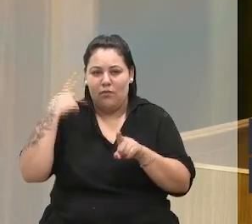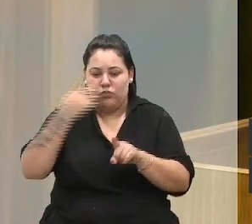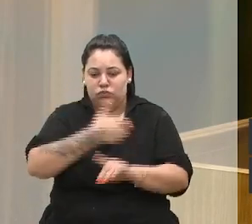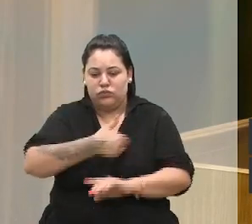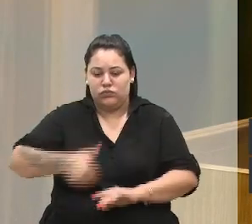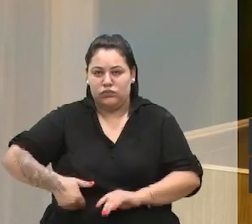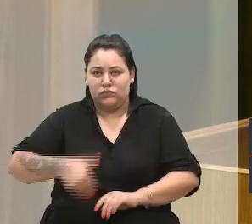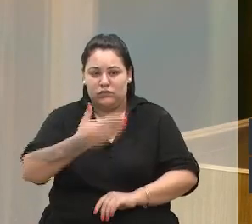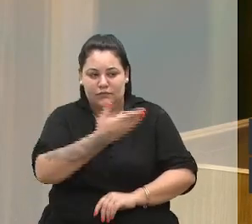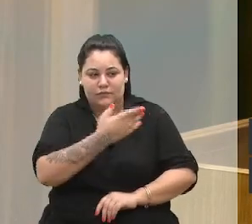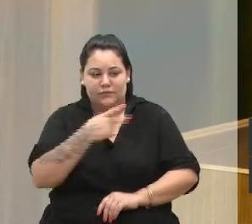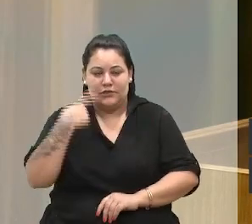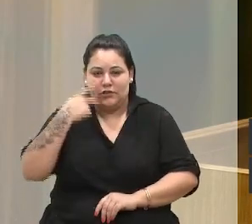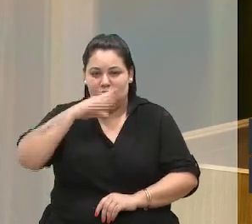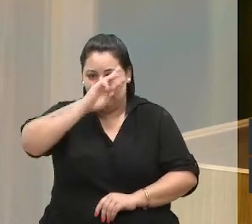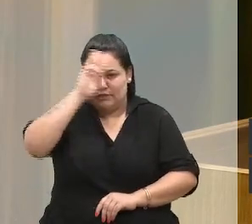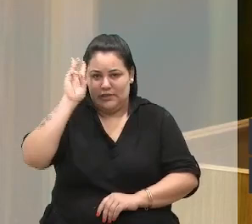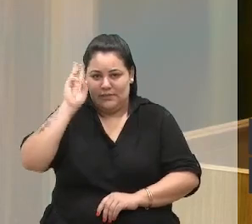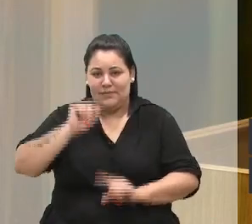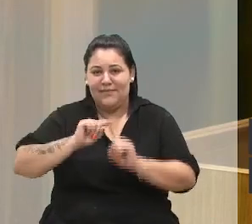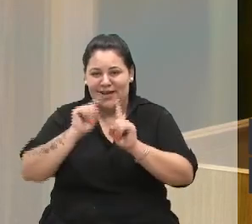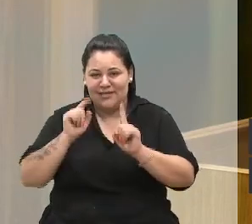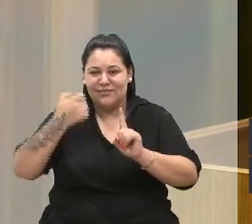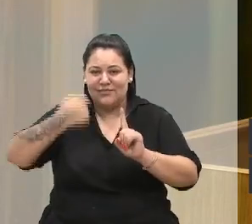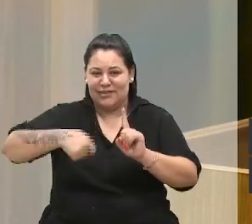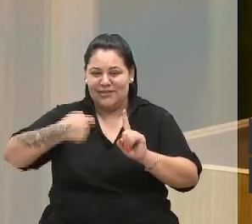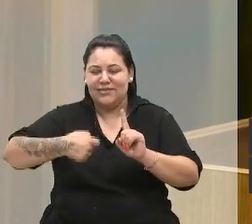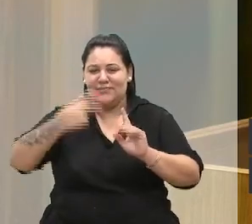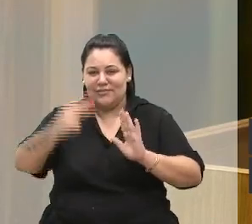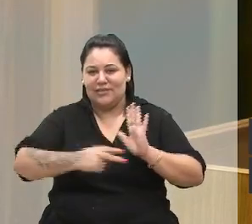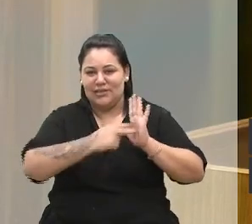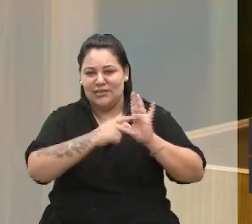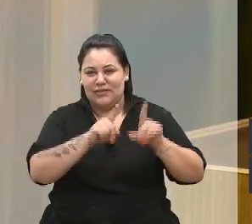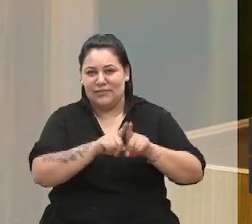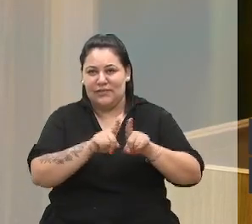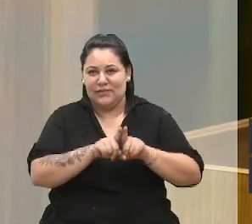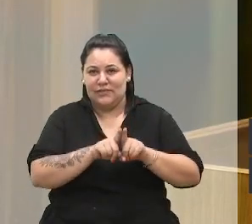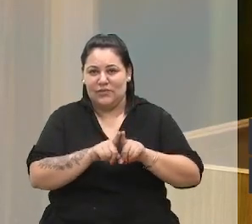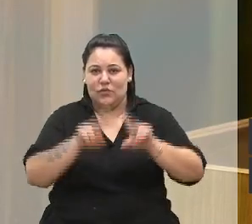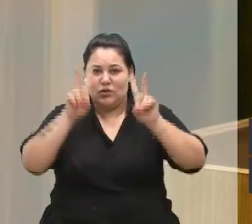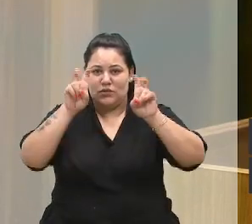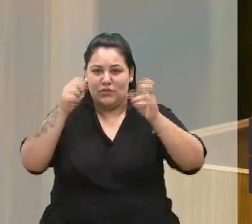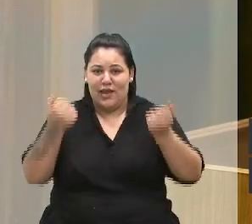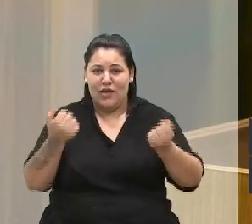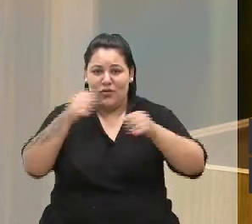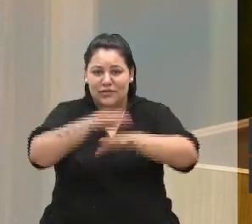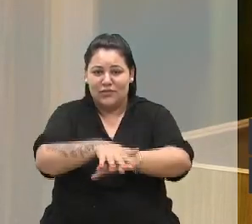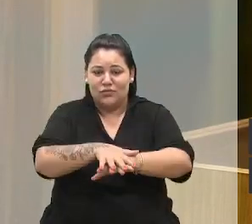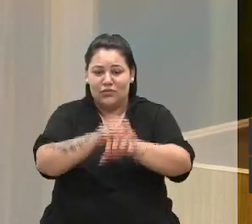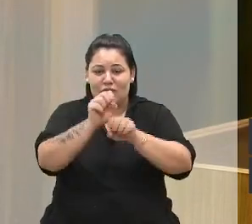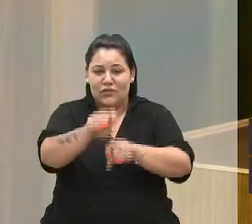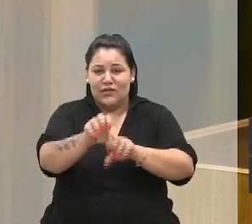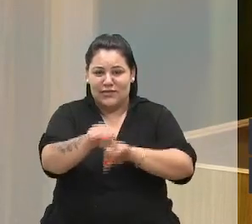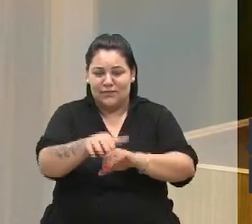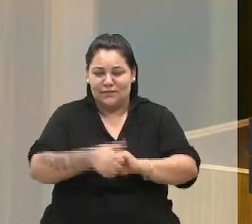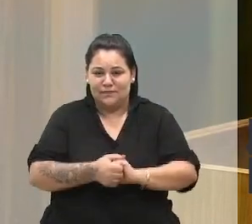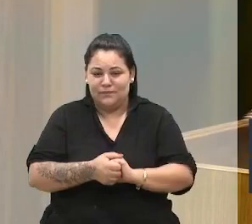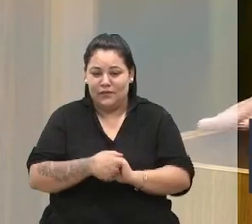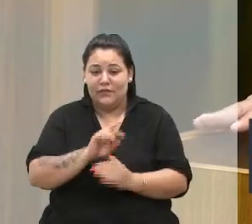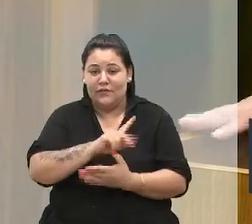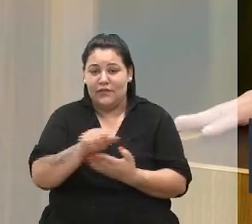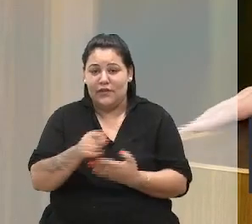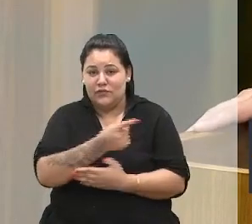Juliano Valim, mas que precisam ser vistas. O tema é inclusão e educação. Vários de vocês,